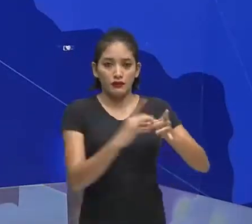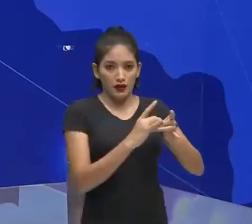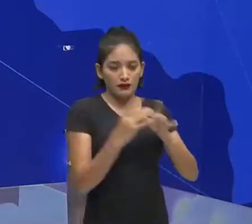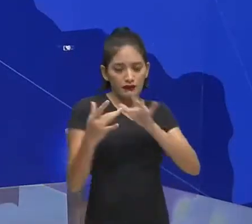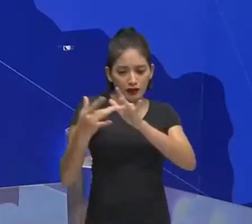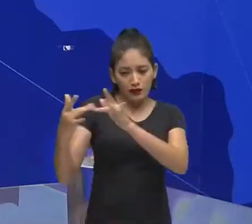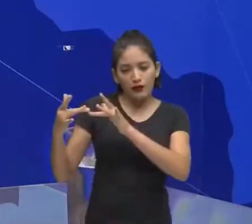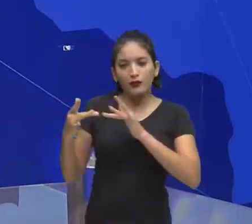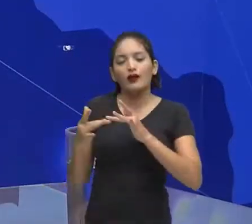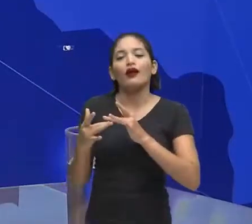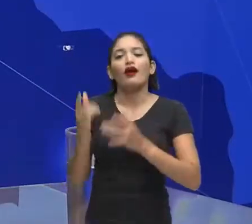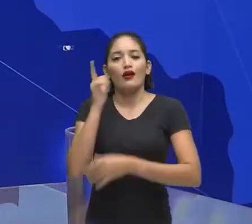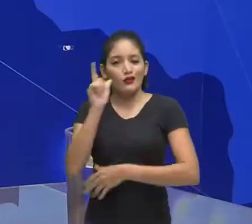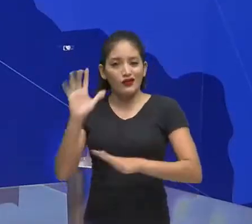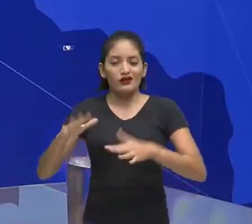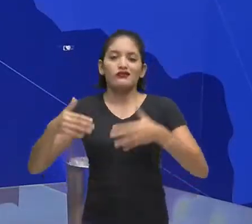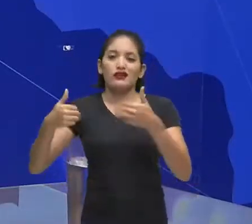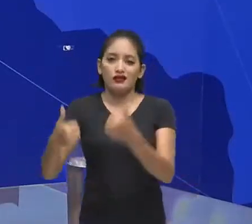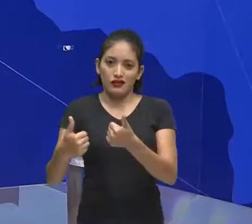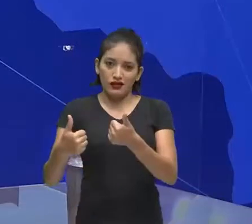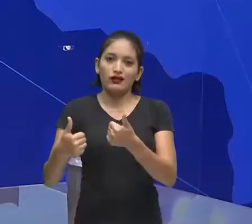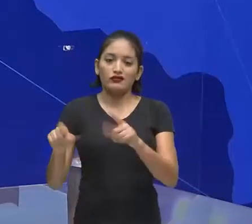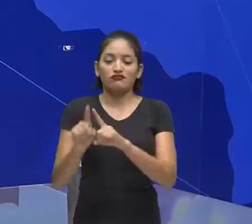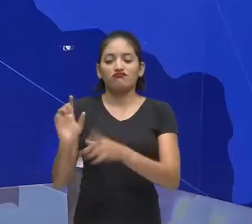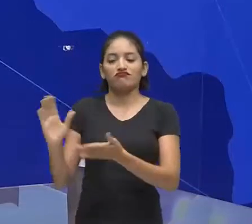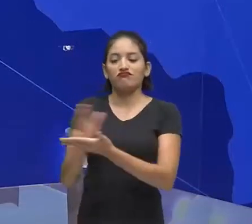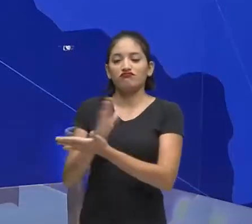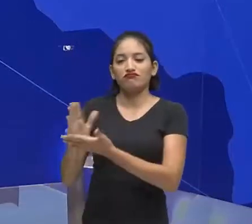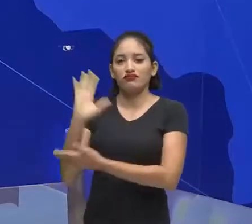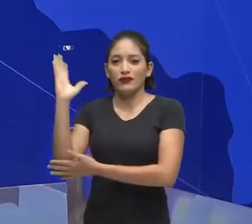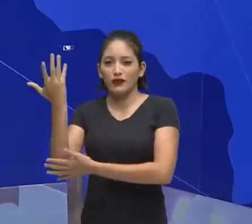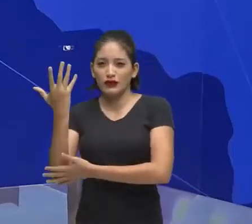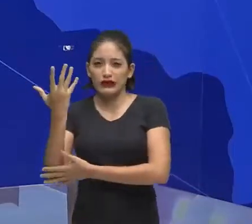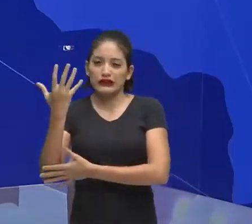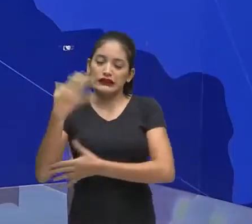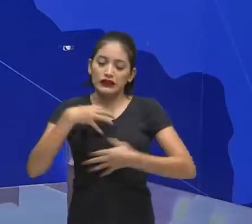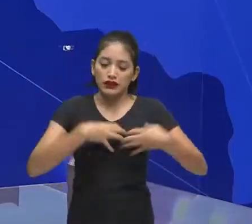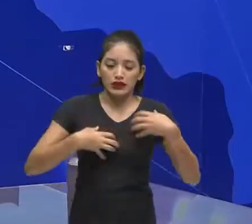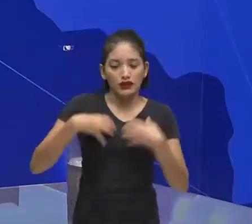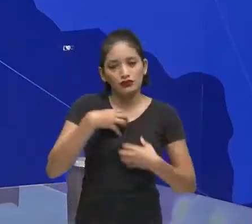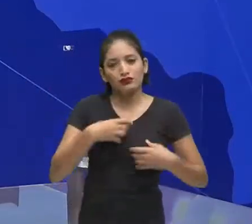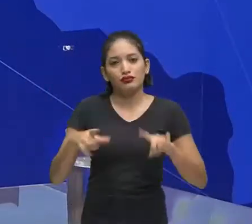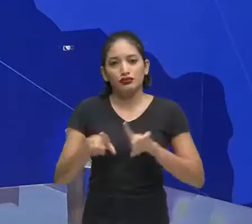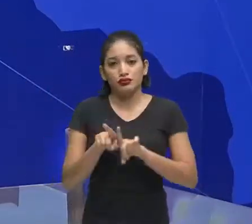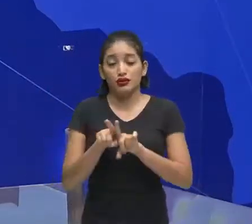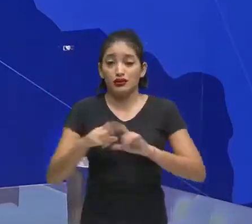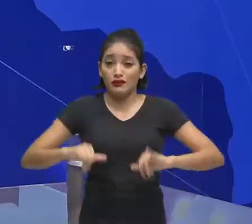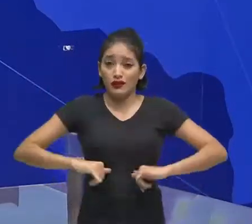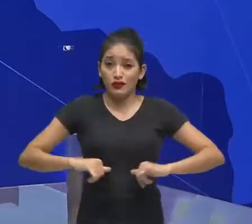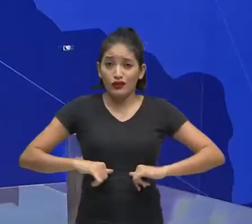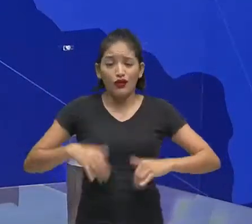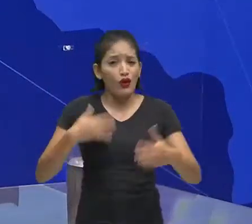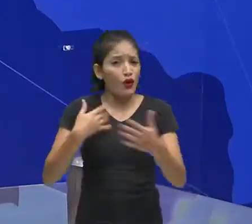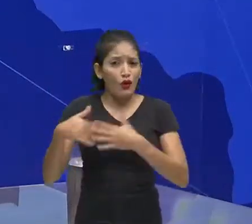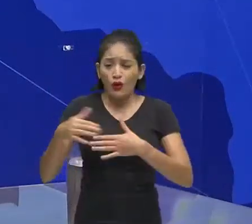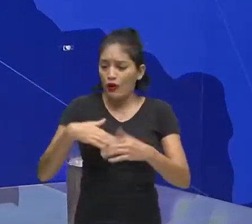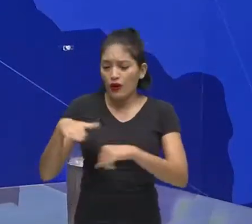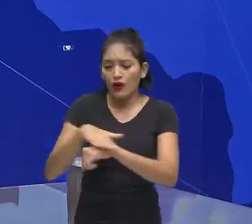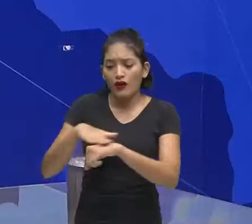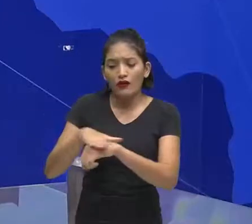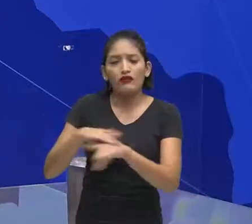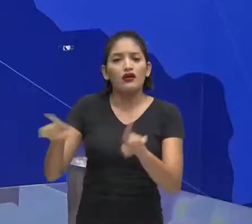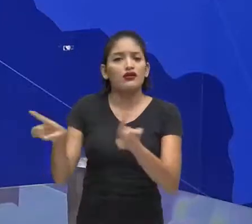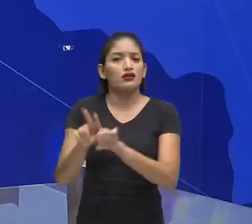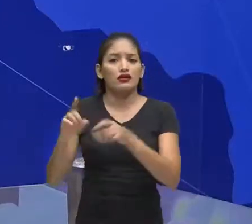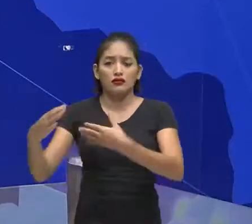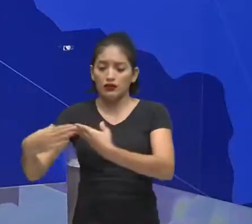consegue melhorar essas situações de conflito e de dor. Qualquer conversa, qualquer orientação,